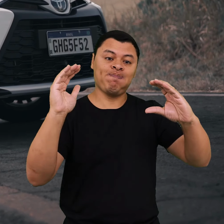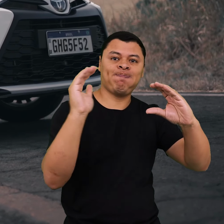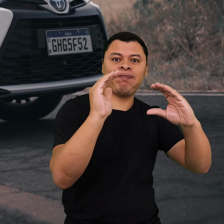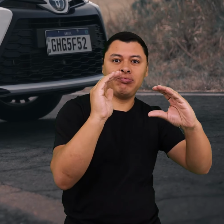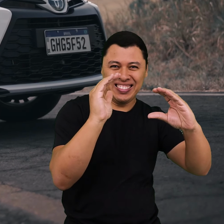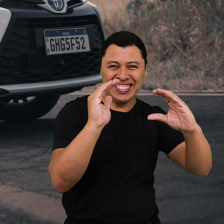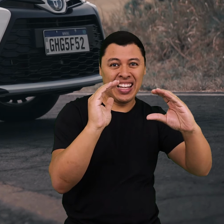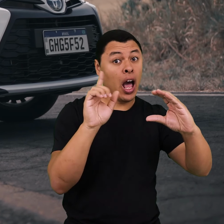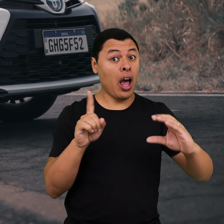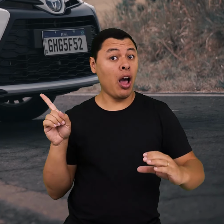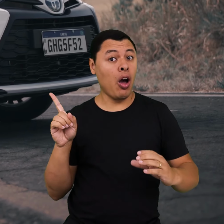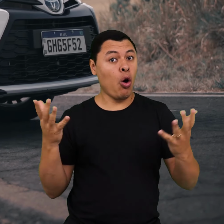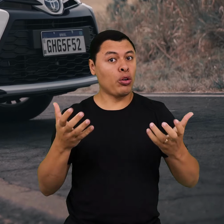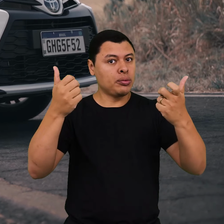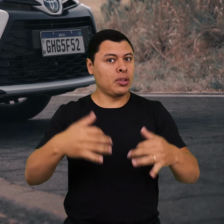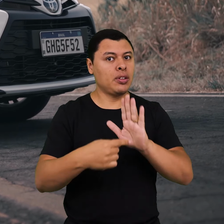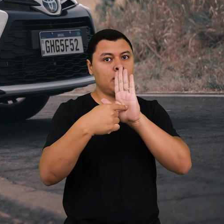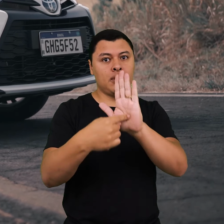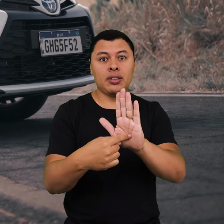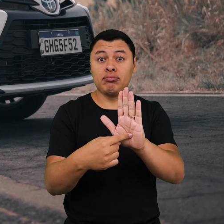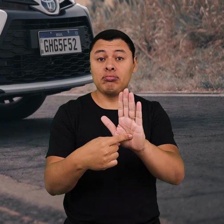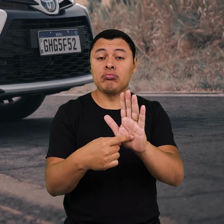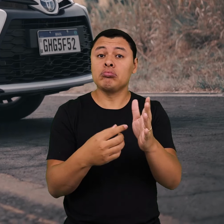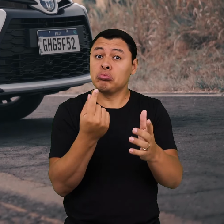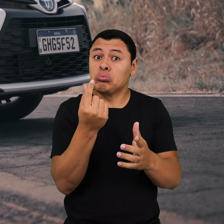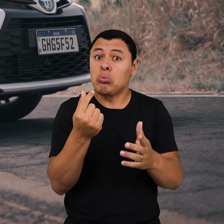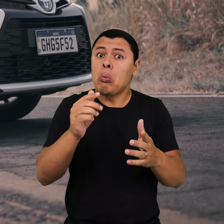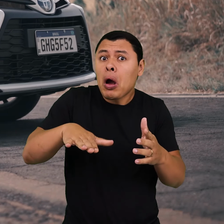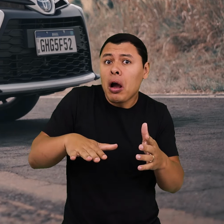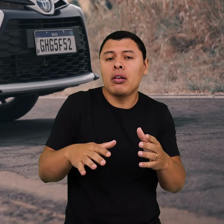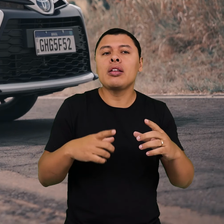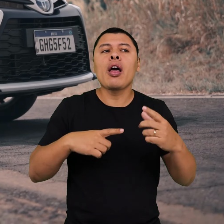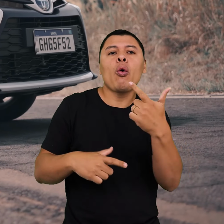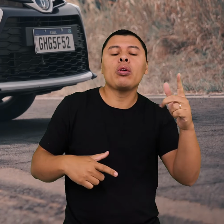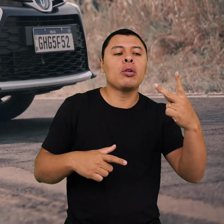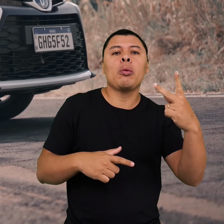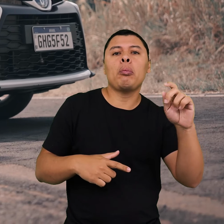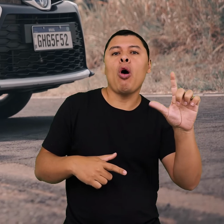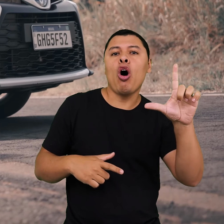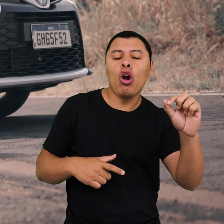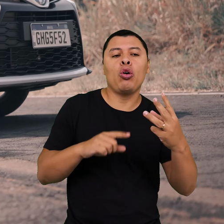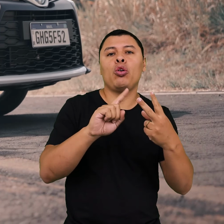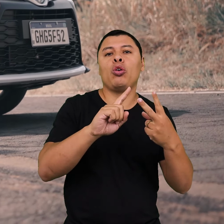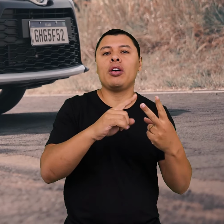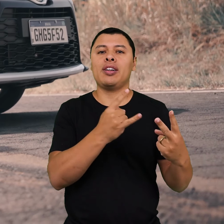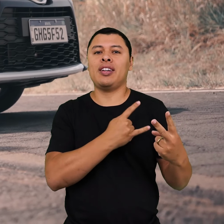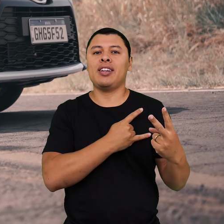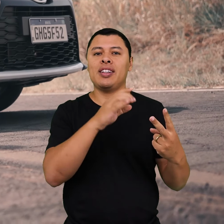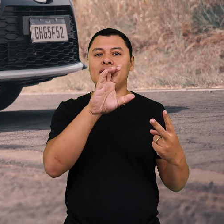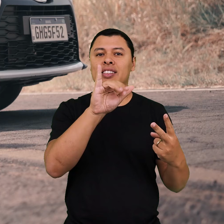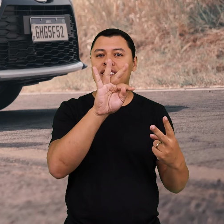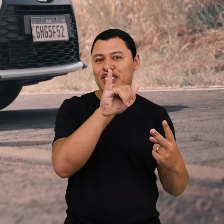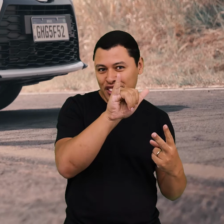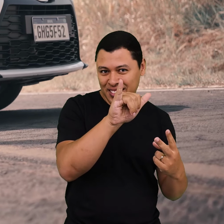você ficar de olho nesse carro, que apresenta o melhor preço entre os seus rivais, que seria o Polo, o 208 e o City Hatch, que também tem versão